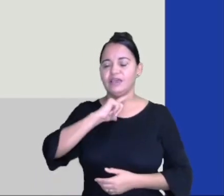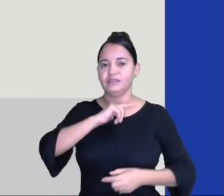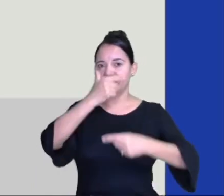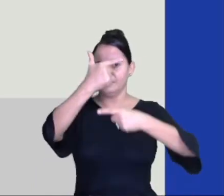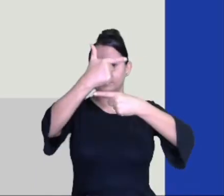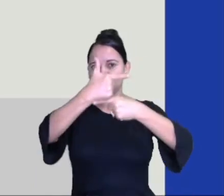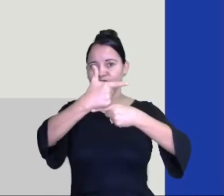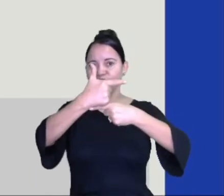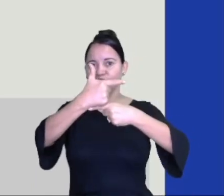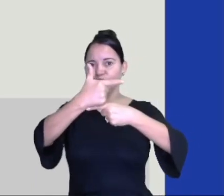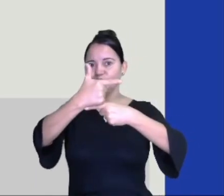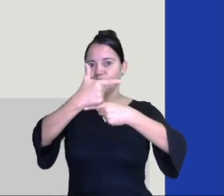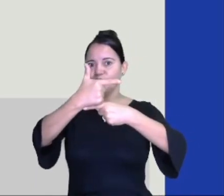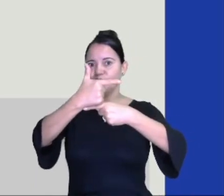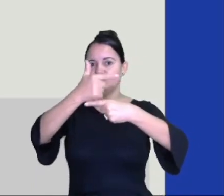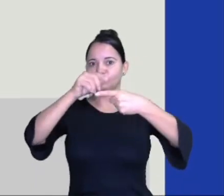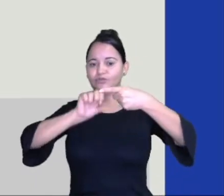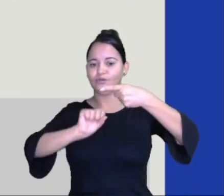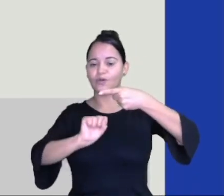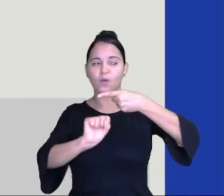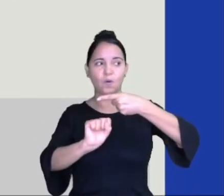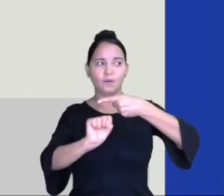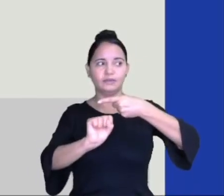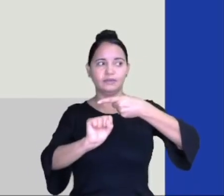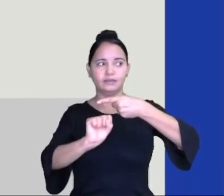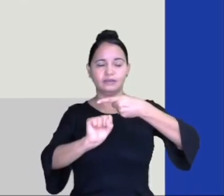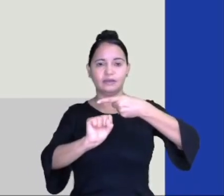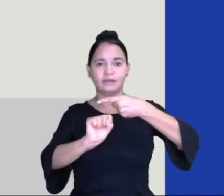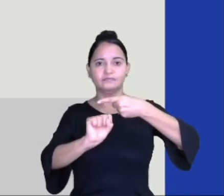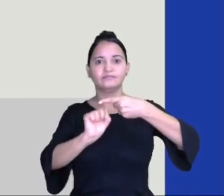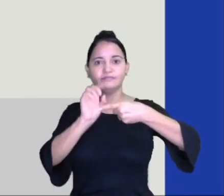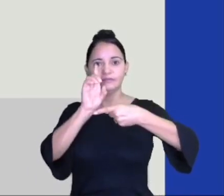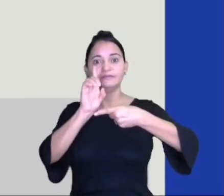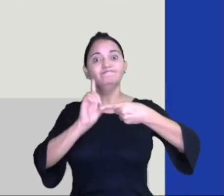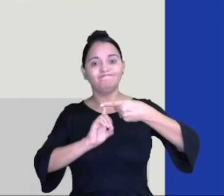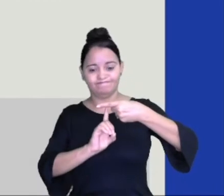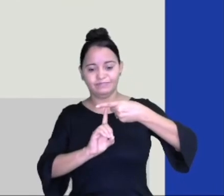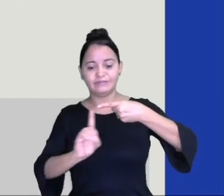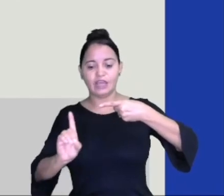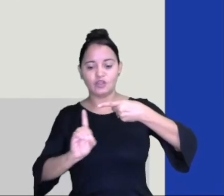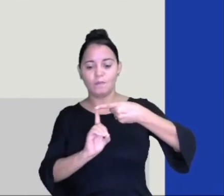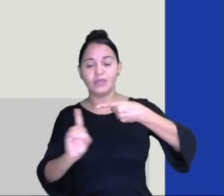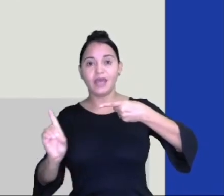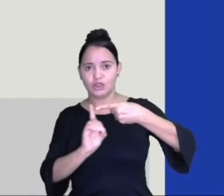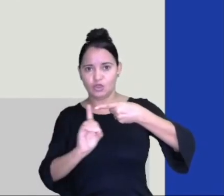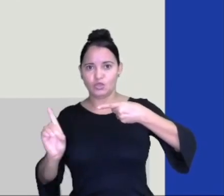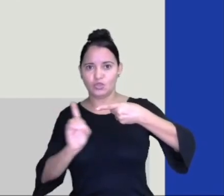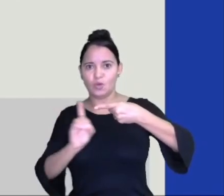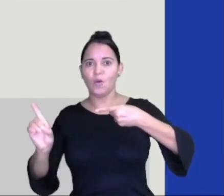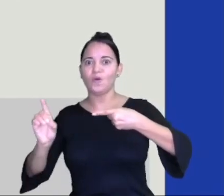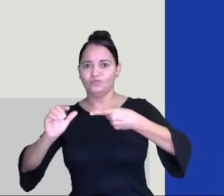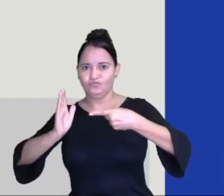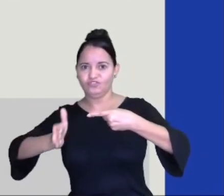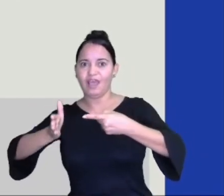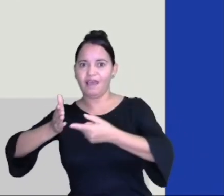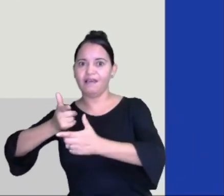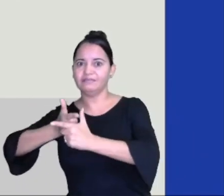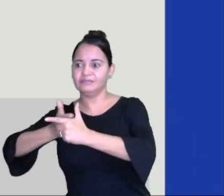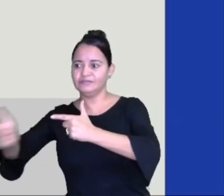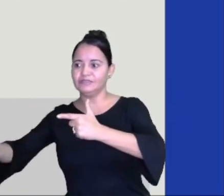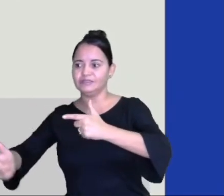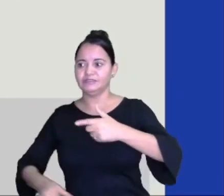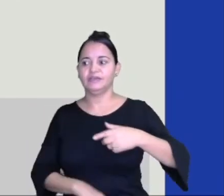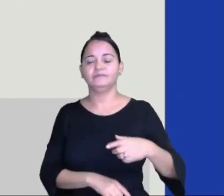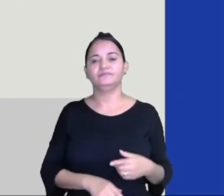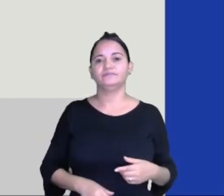2/8, veja que é o total, o denominador está o total de partes divididas, tá? E o meu numerador é a parte